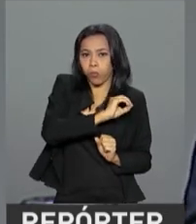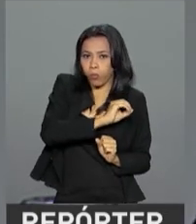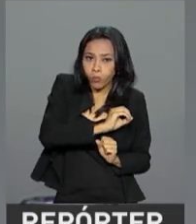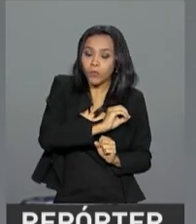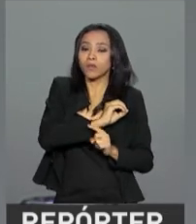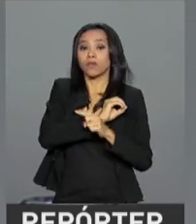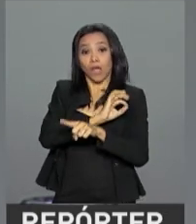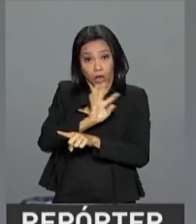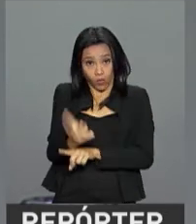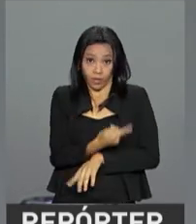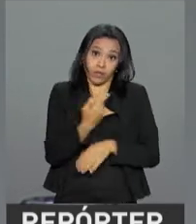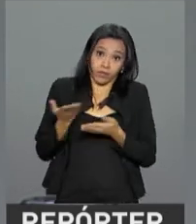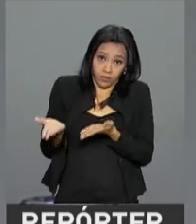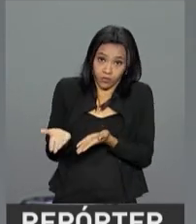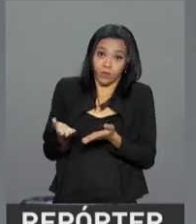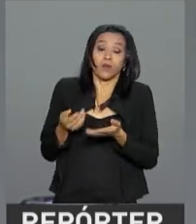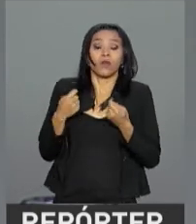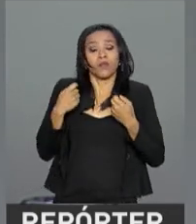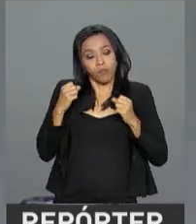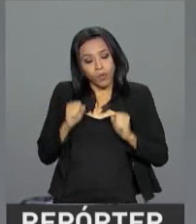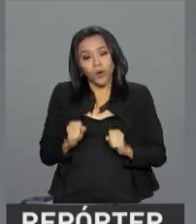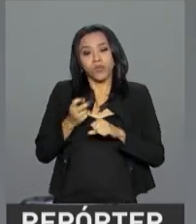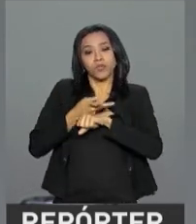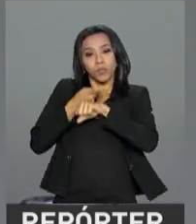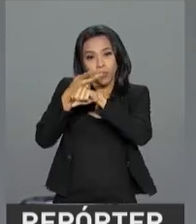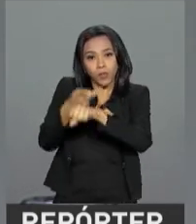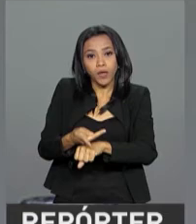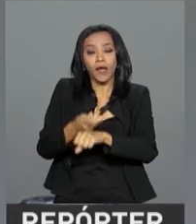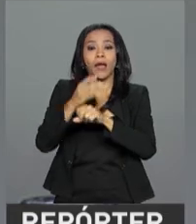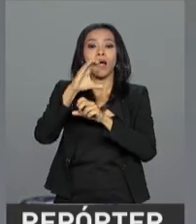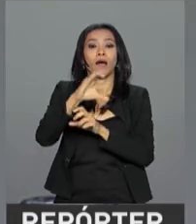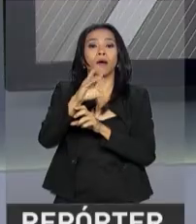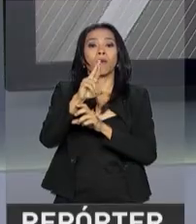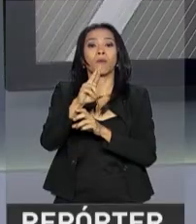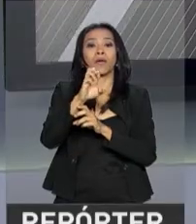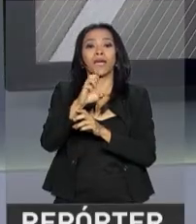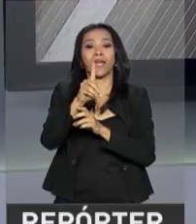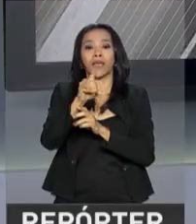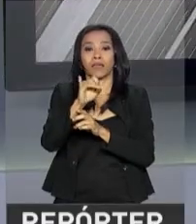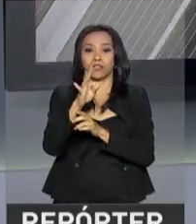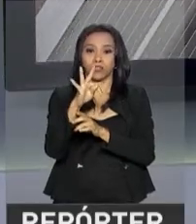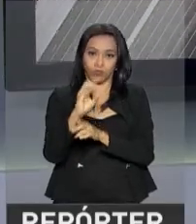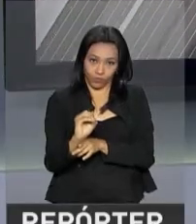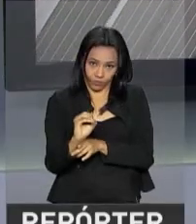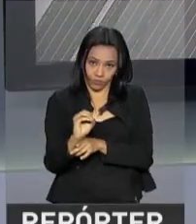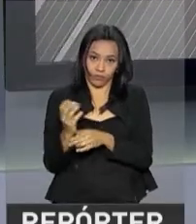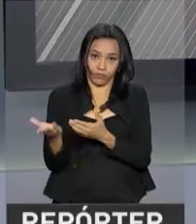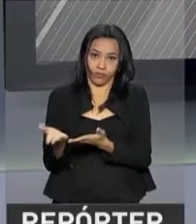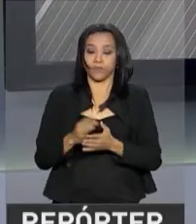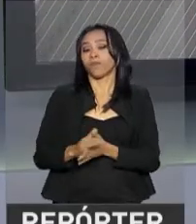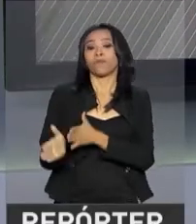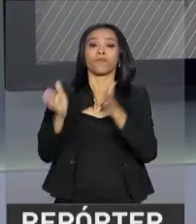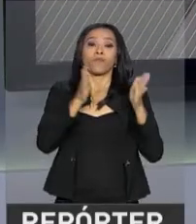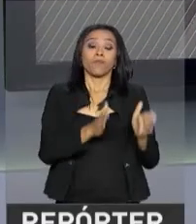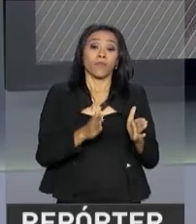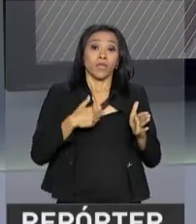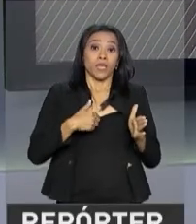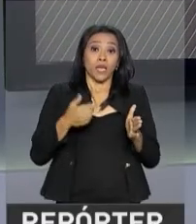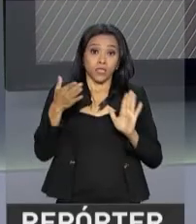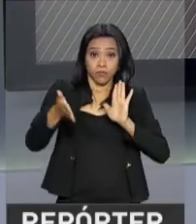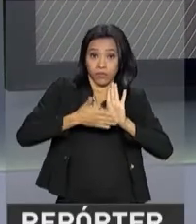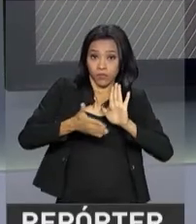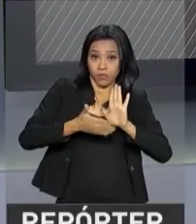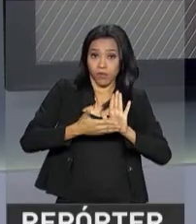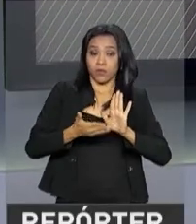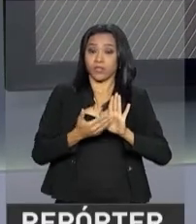nós podemos recorrer ao crédito extraordinário e as medidas anunciadas neste domingo